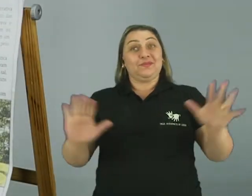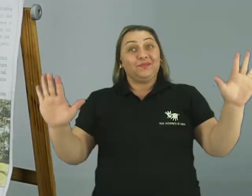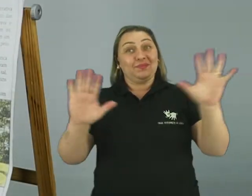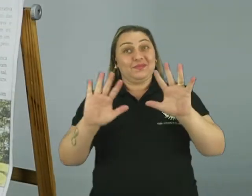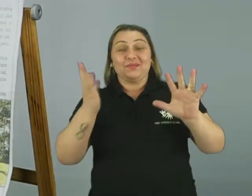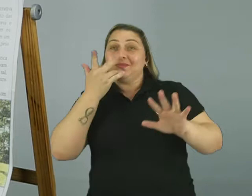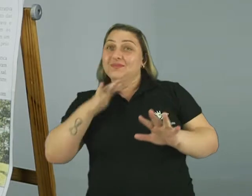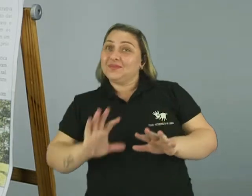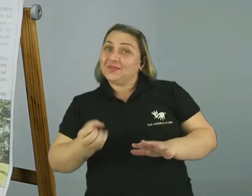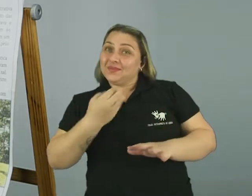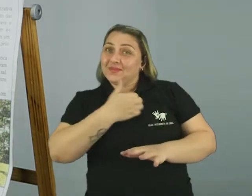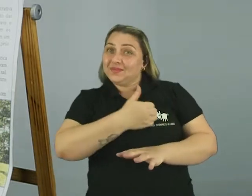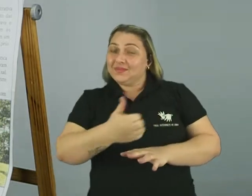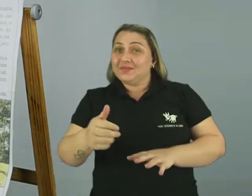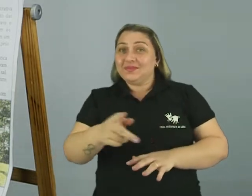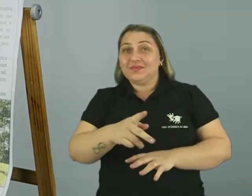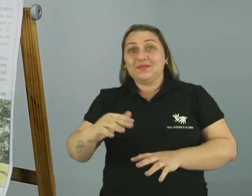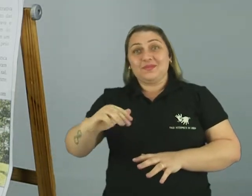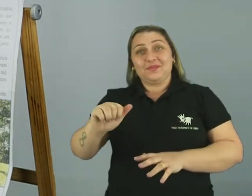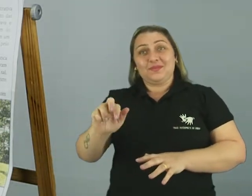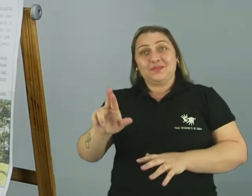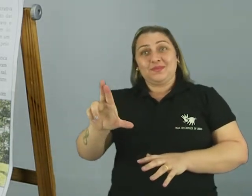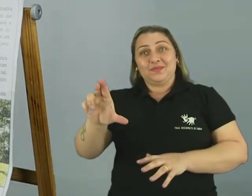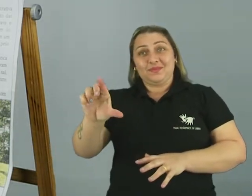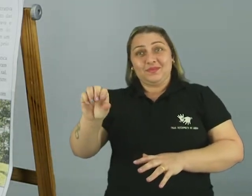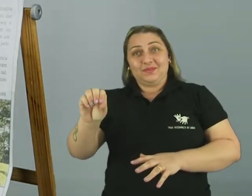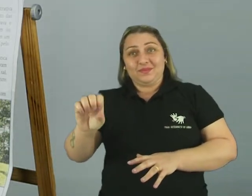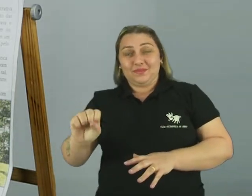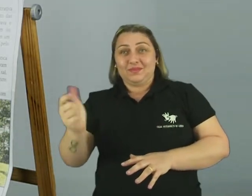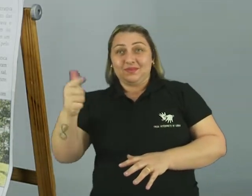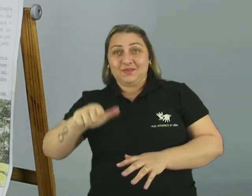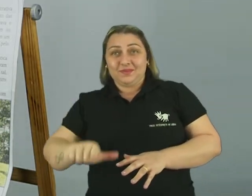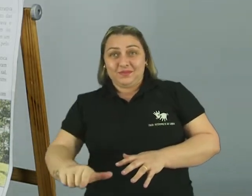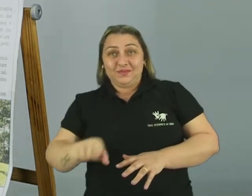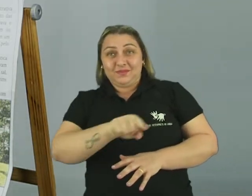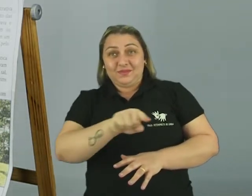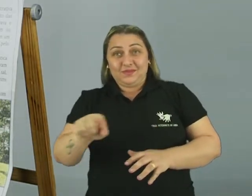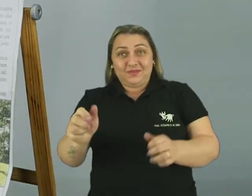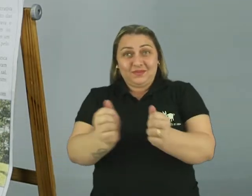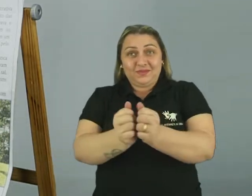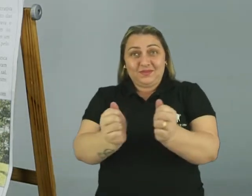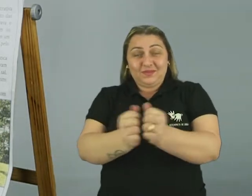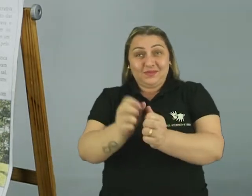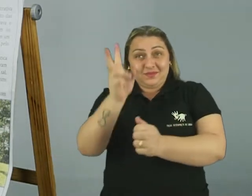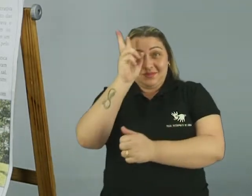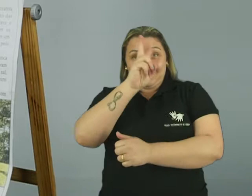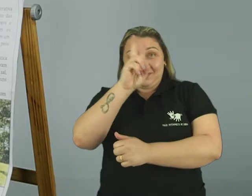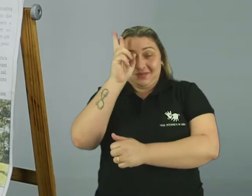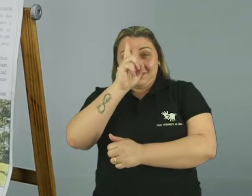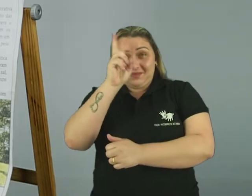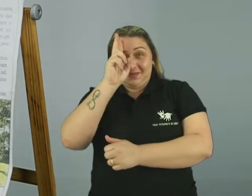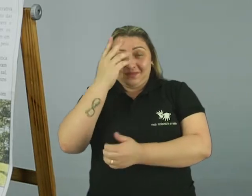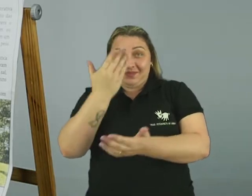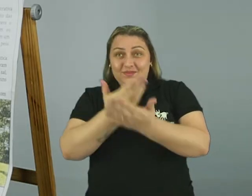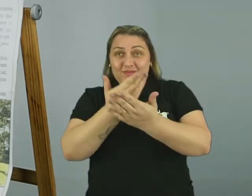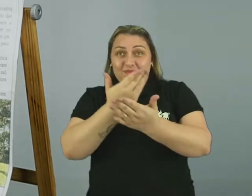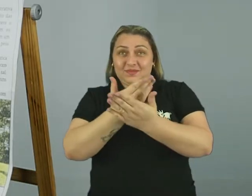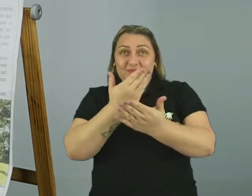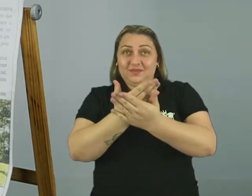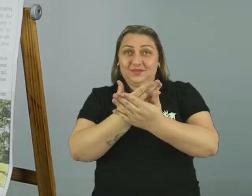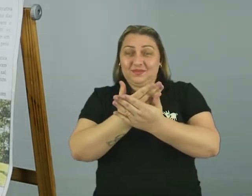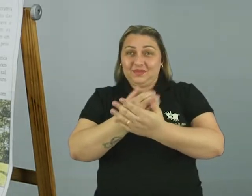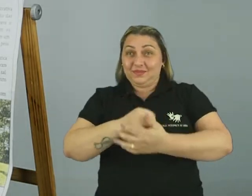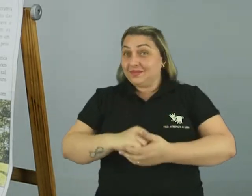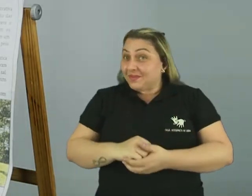Olá, crianças! Tudo bem? Eu sou o professor Carlos Lima e estou aqui novamente com vocês. Lembram que nós estávamos estudando